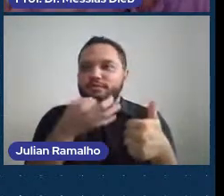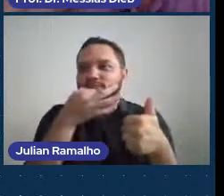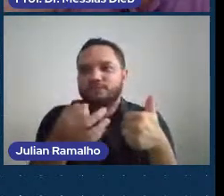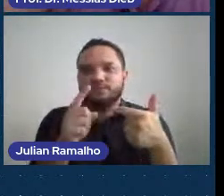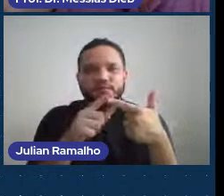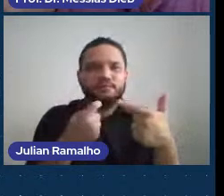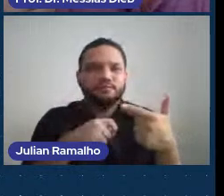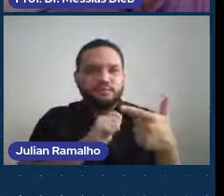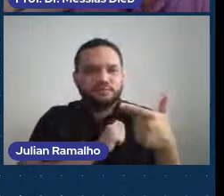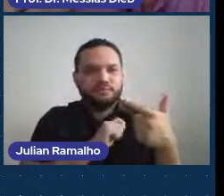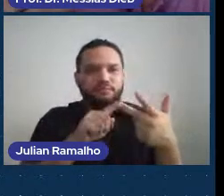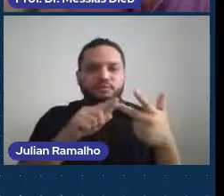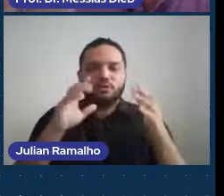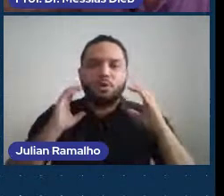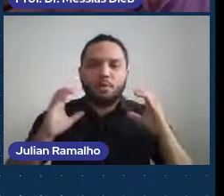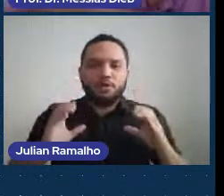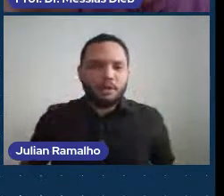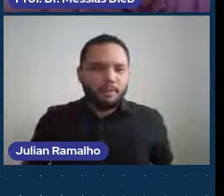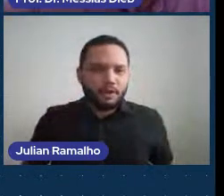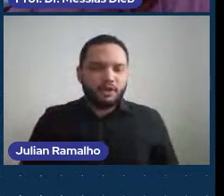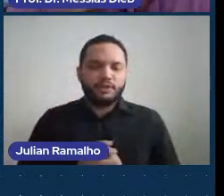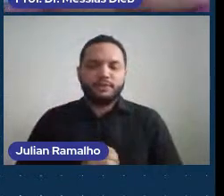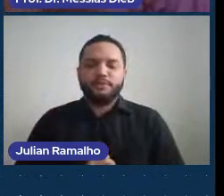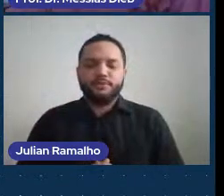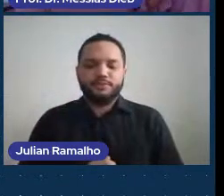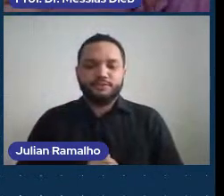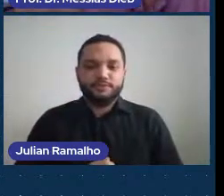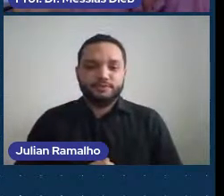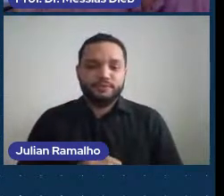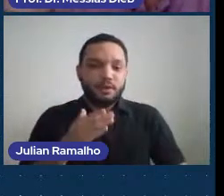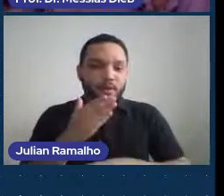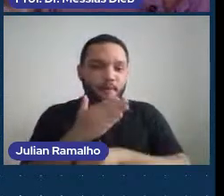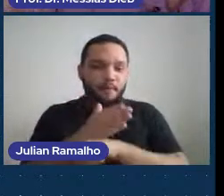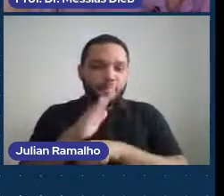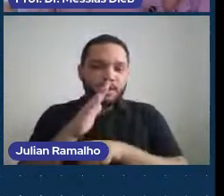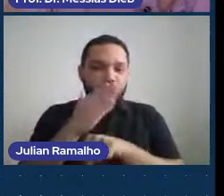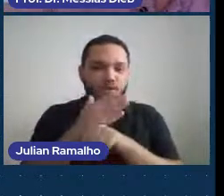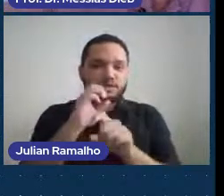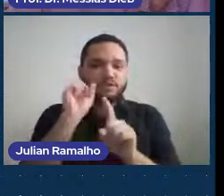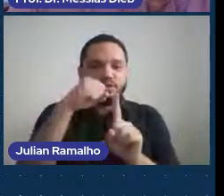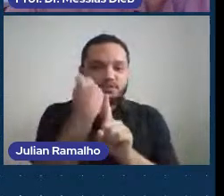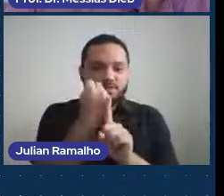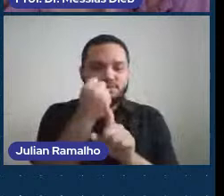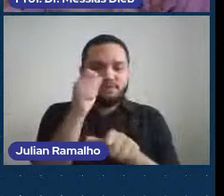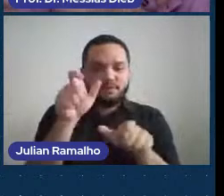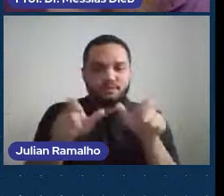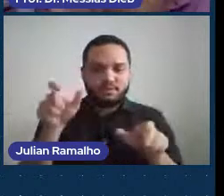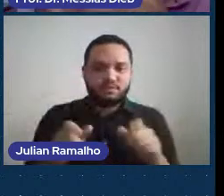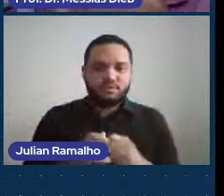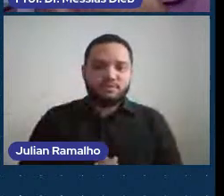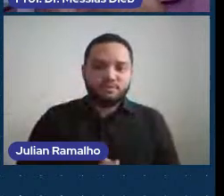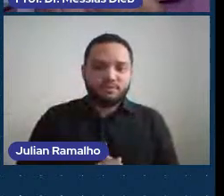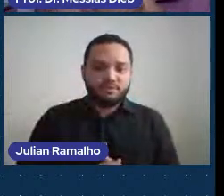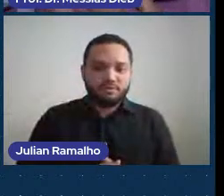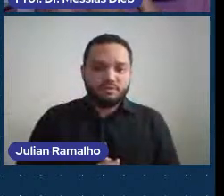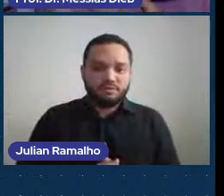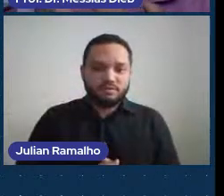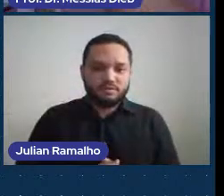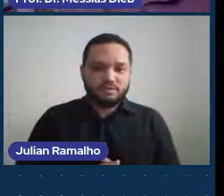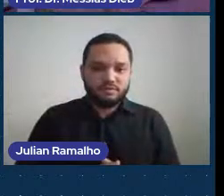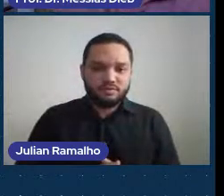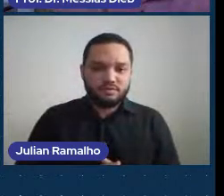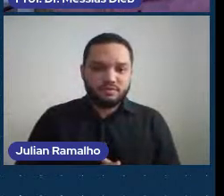atitudes, comportamentos, né? Prática social dos indivíduos em relação àquele objeto é orientado por